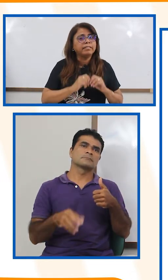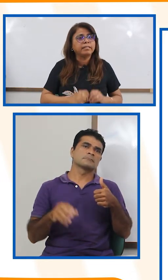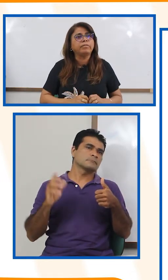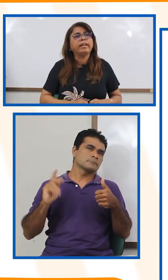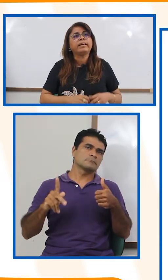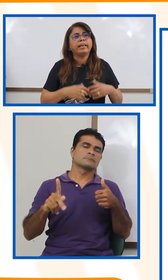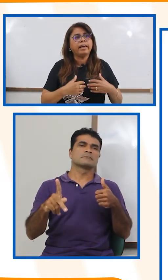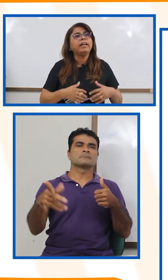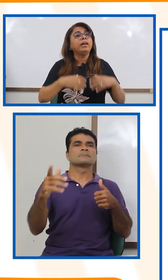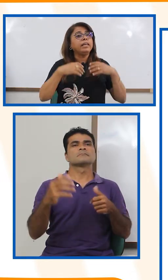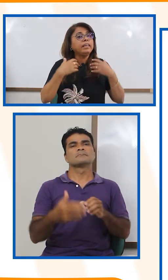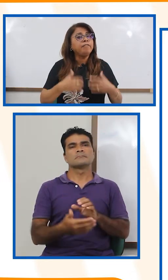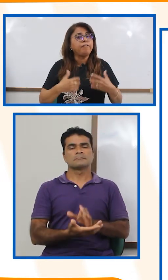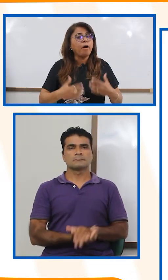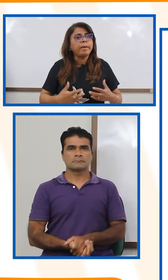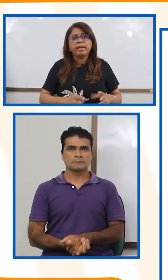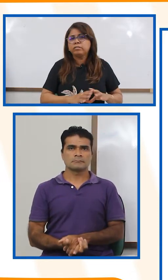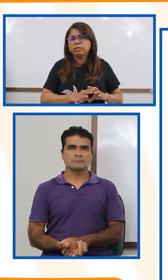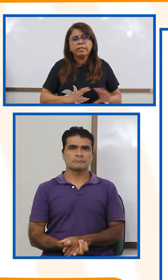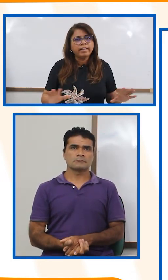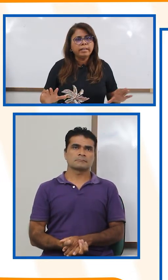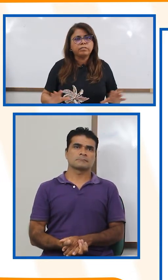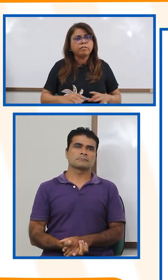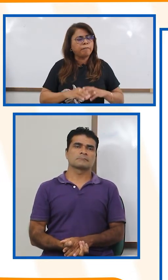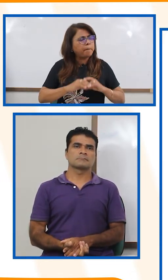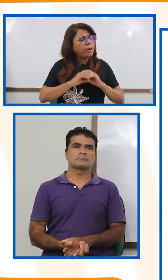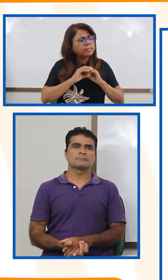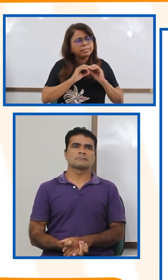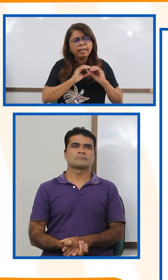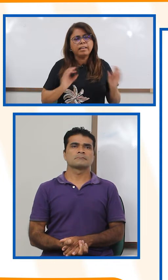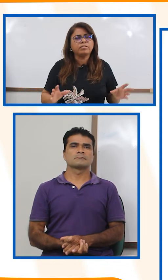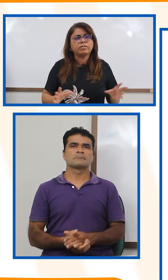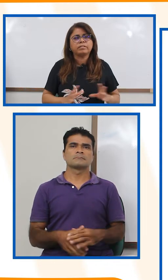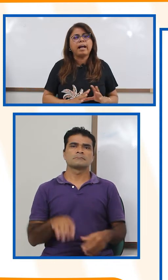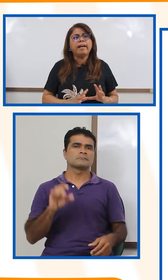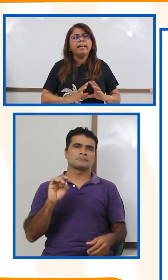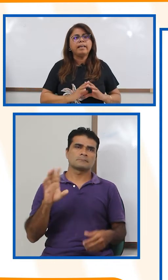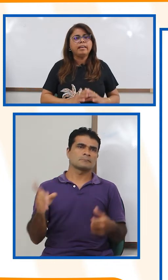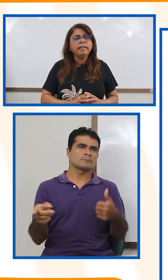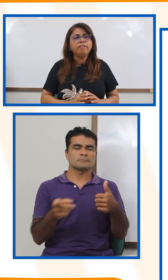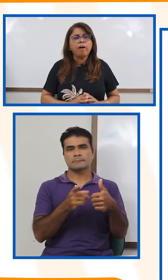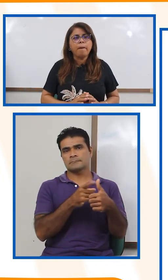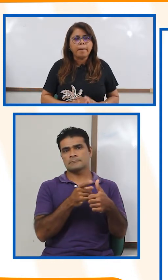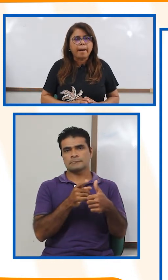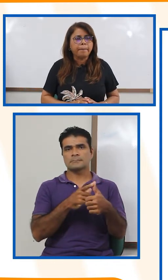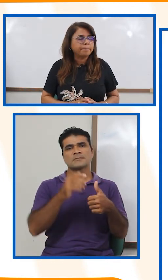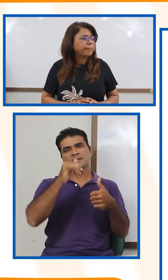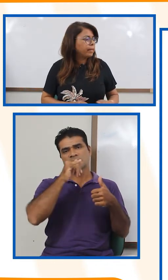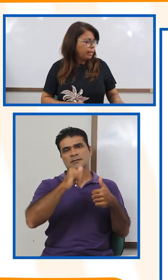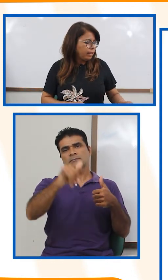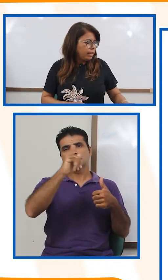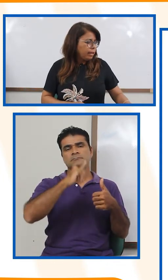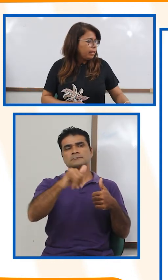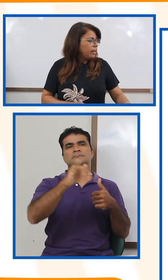consideração, né? Que é informar. Ele só tem isso, só pode ser isso, tá? informar.